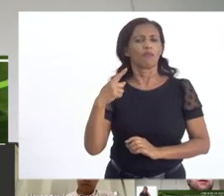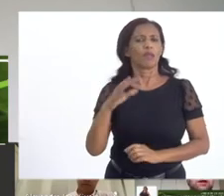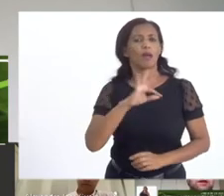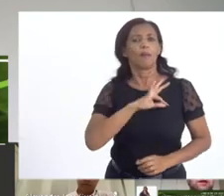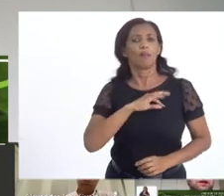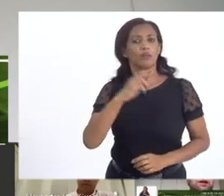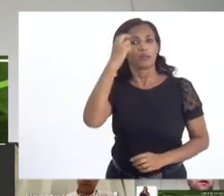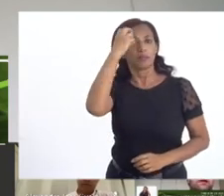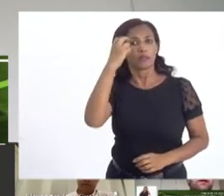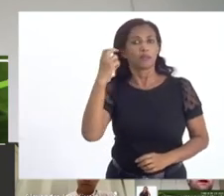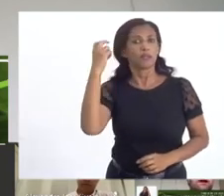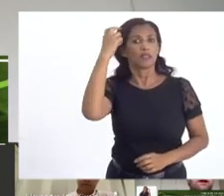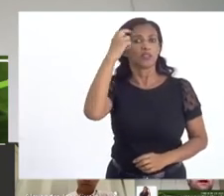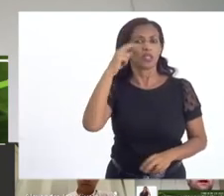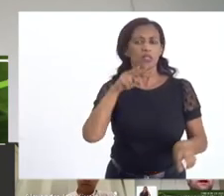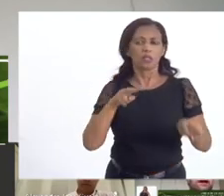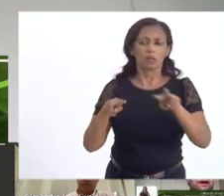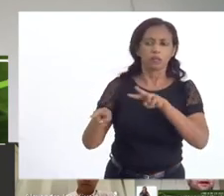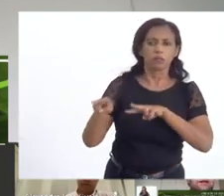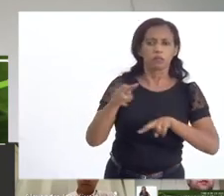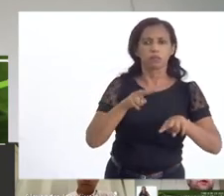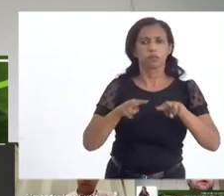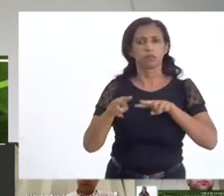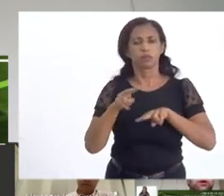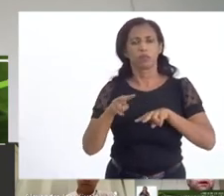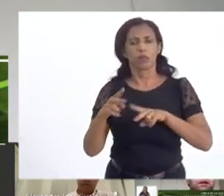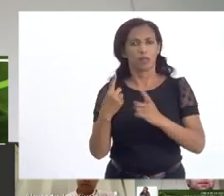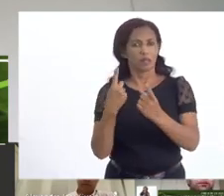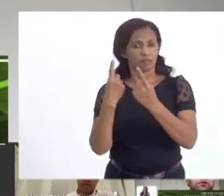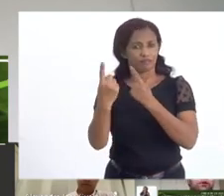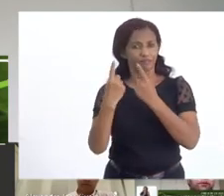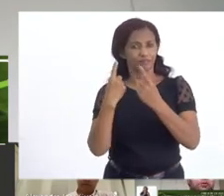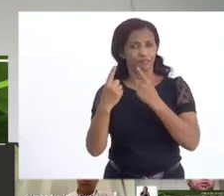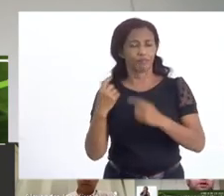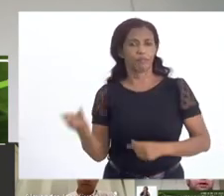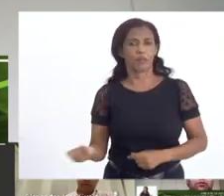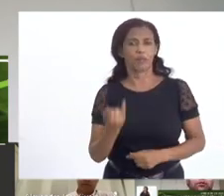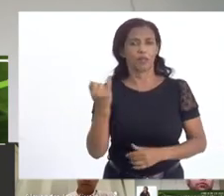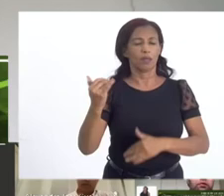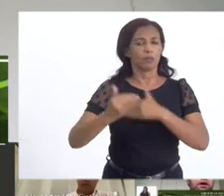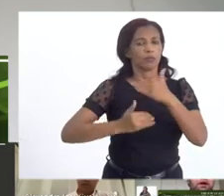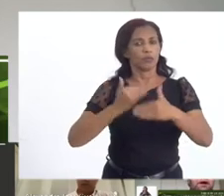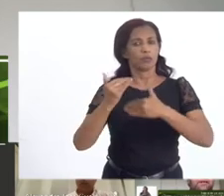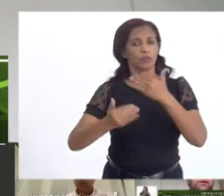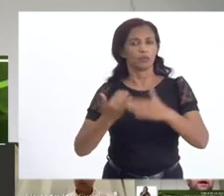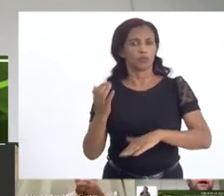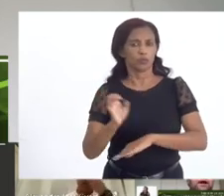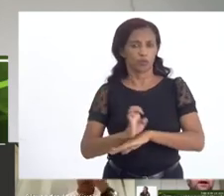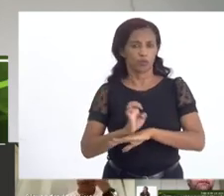mais inteligência nessas vias importantes aí para o desenvolvimento do Estado como um todo.